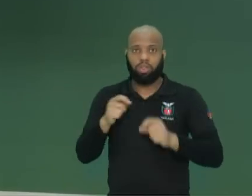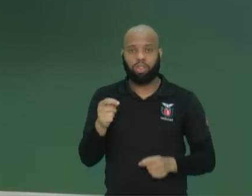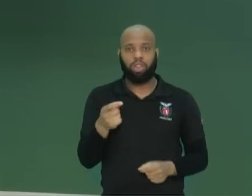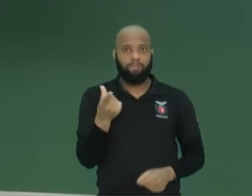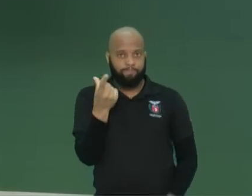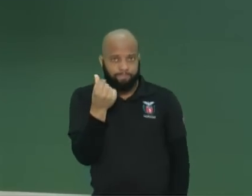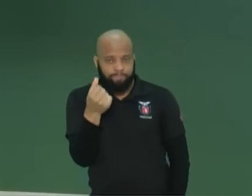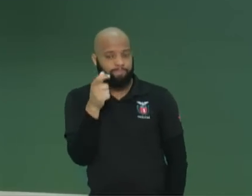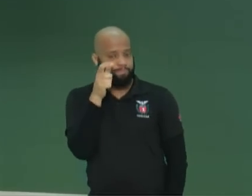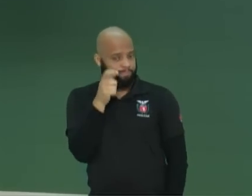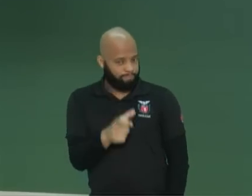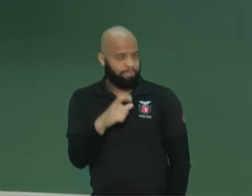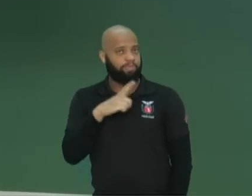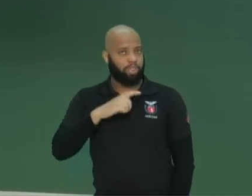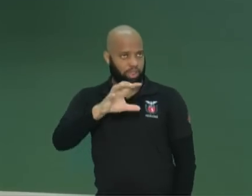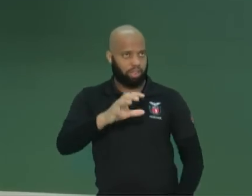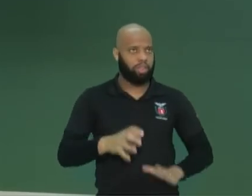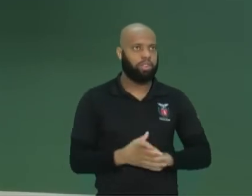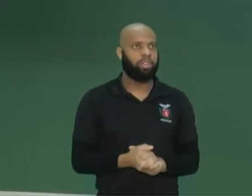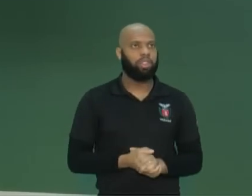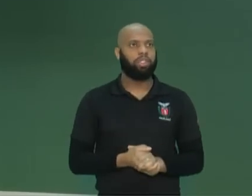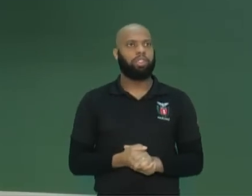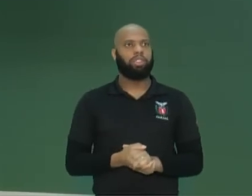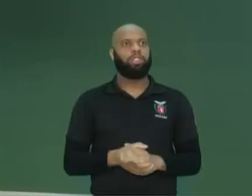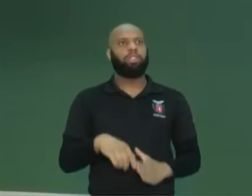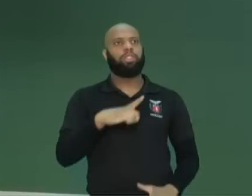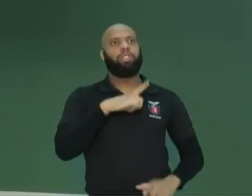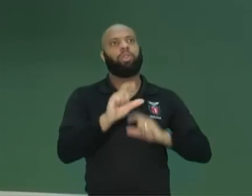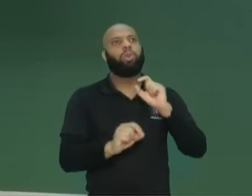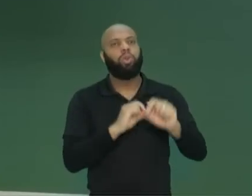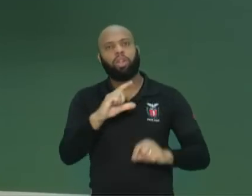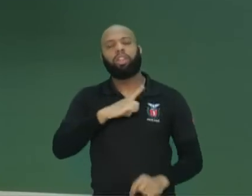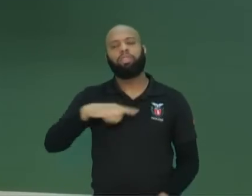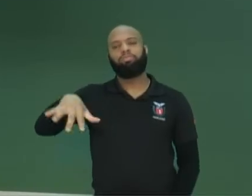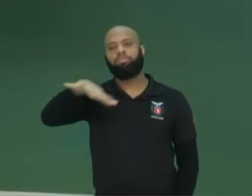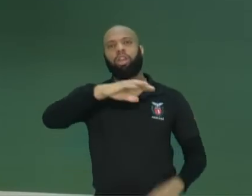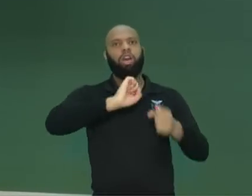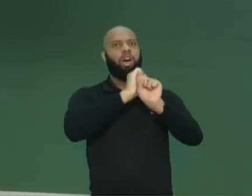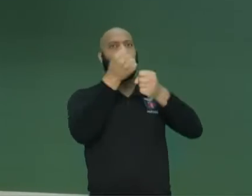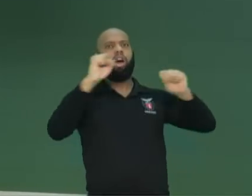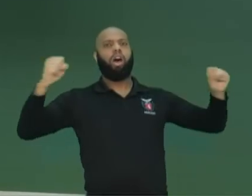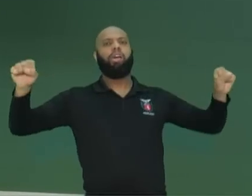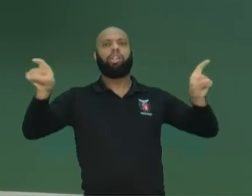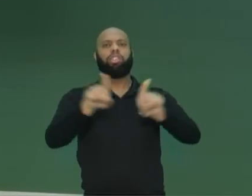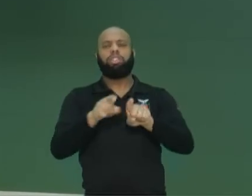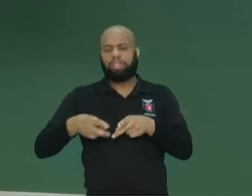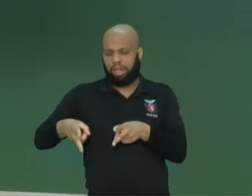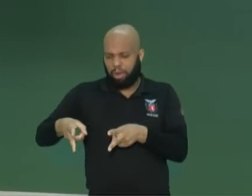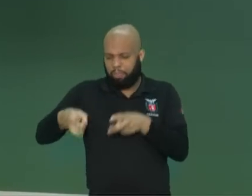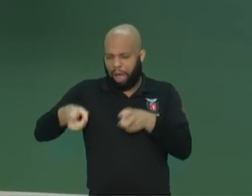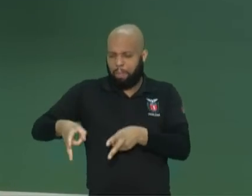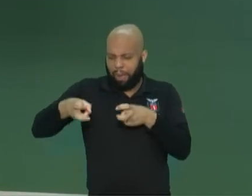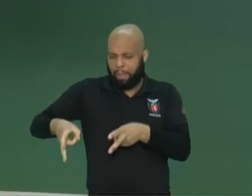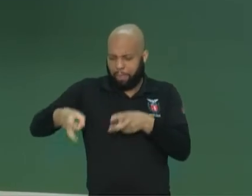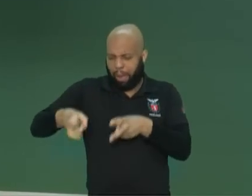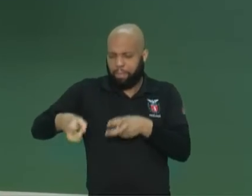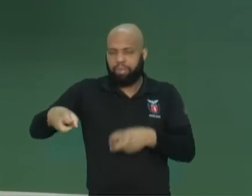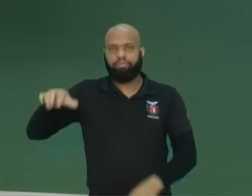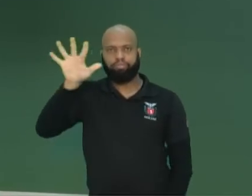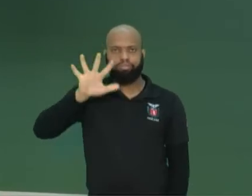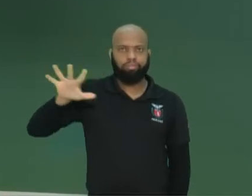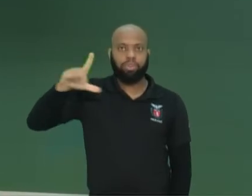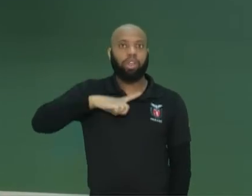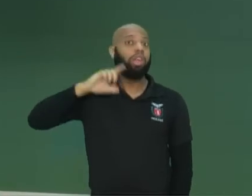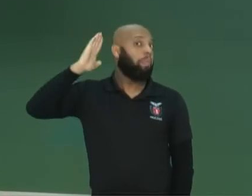de interesse econômico, né? E aí nós temos uma área imensa ali sendo explorada na região entre